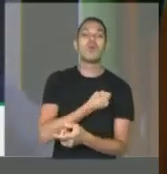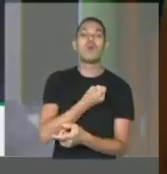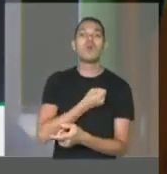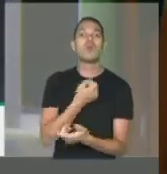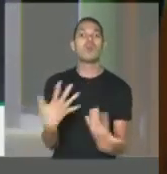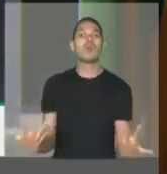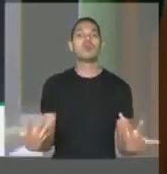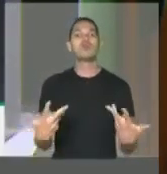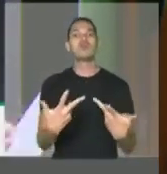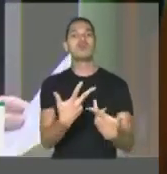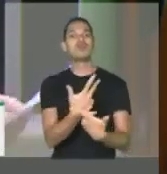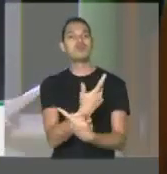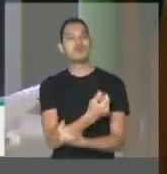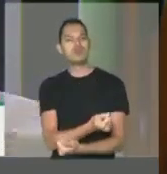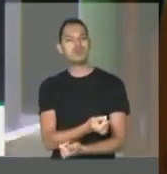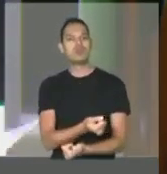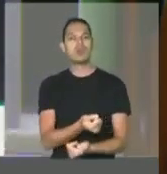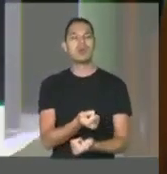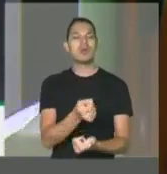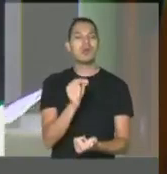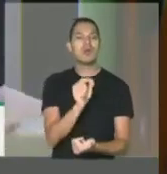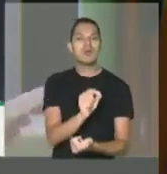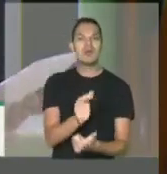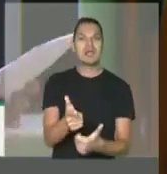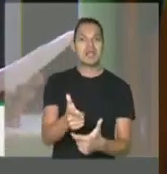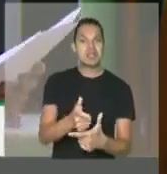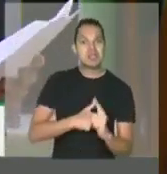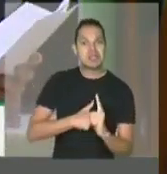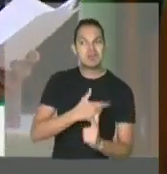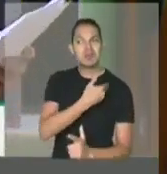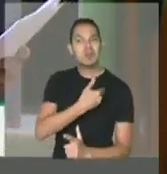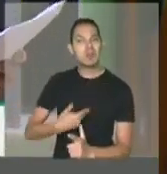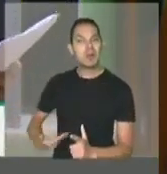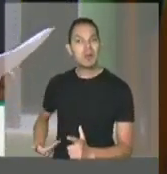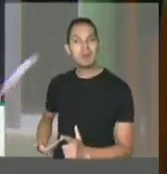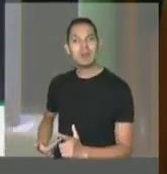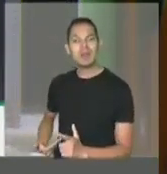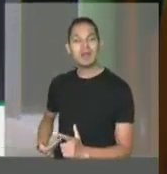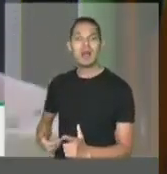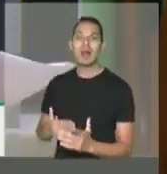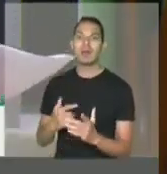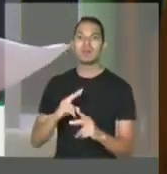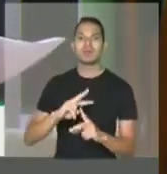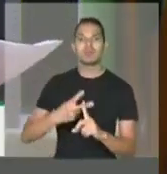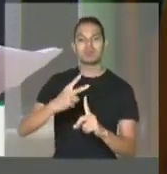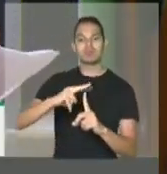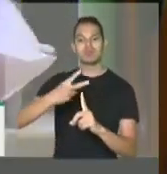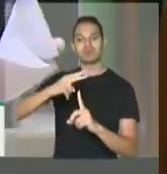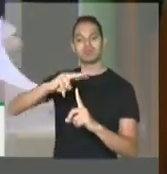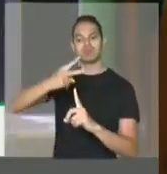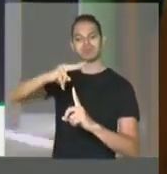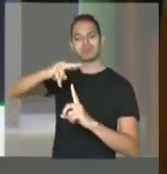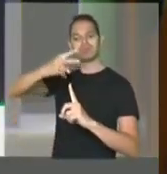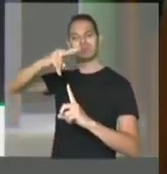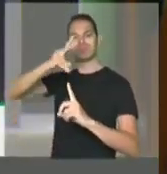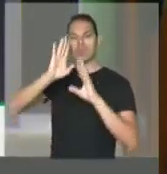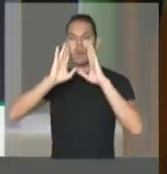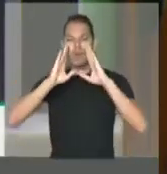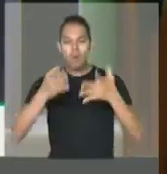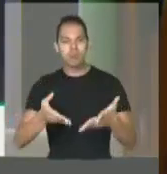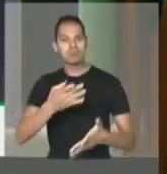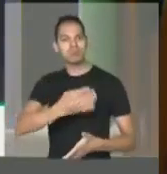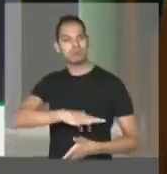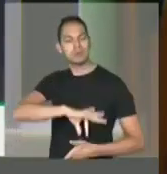número fantasticamente grande da dívida pública que vai aumentando, consumindo,